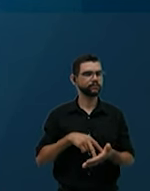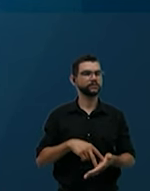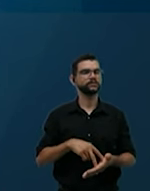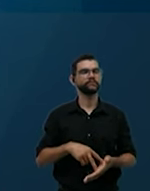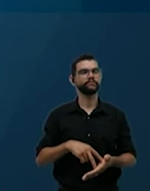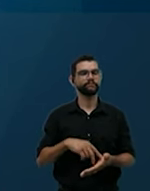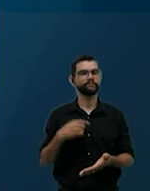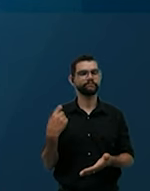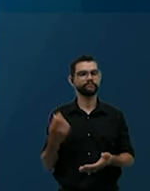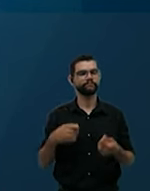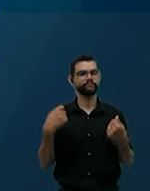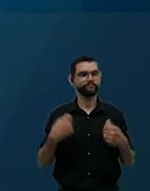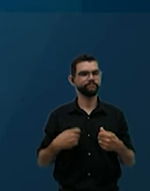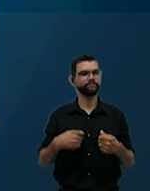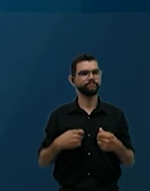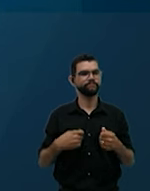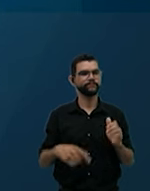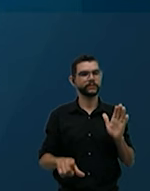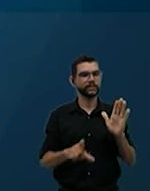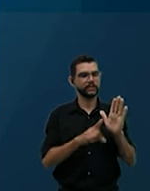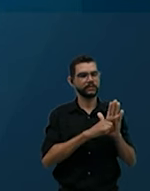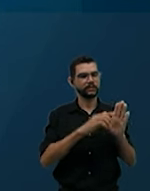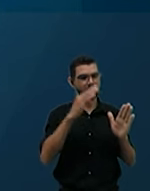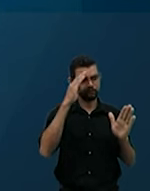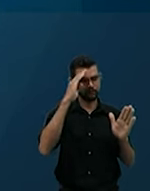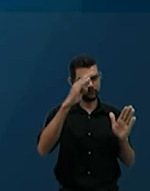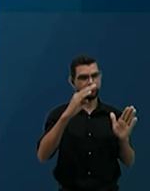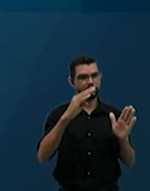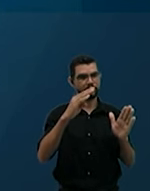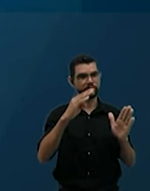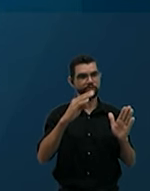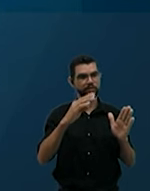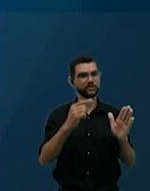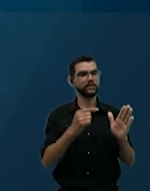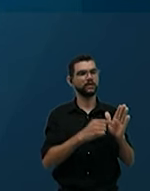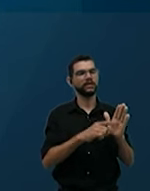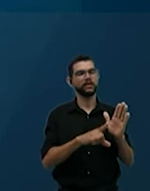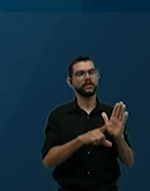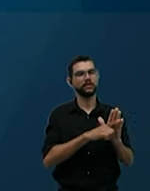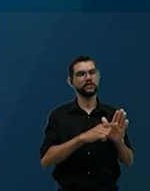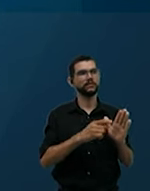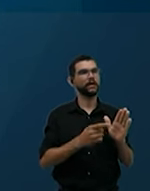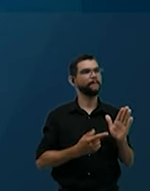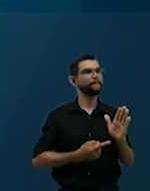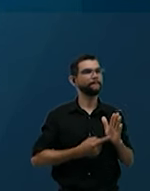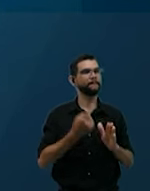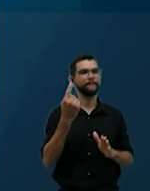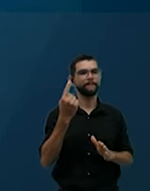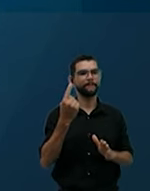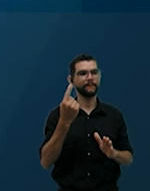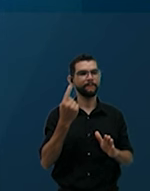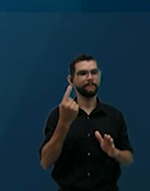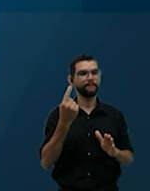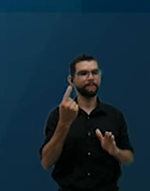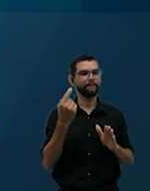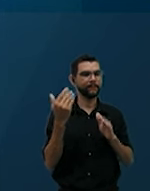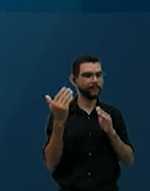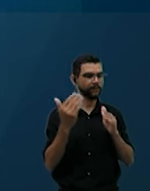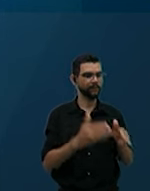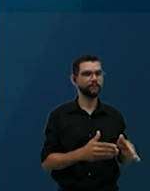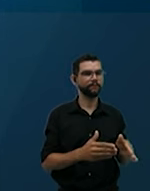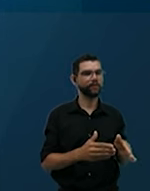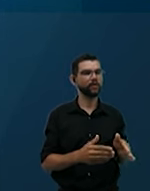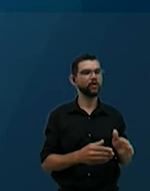lei, principalmente como nossa primeira fonte de direito e de instrumento